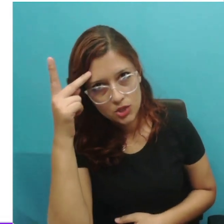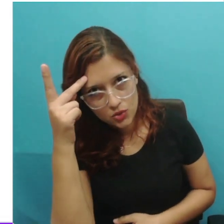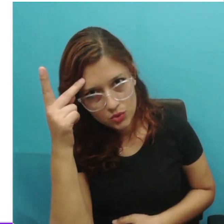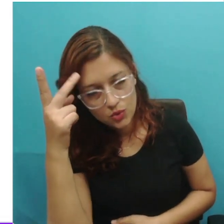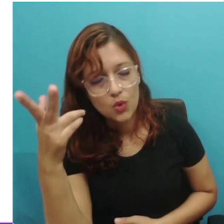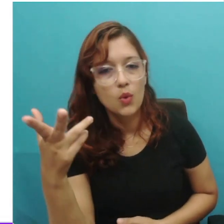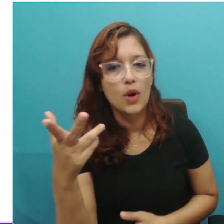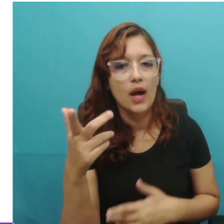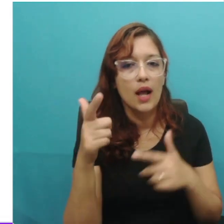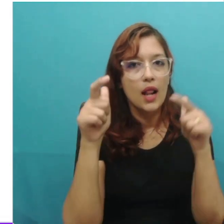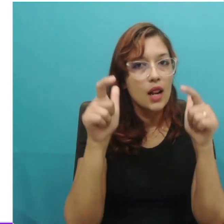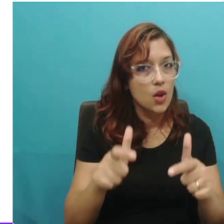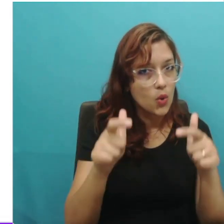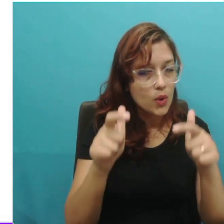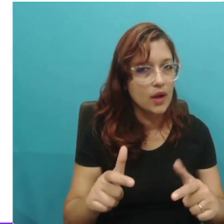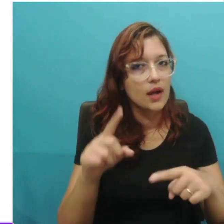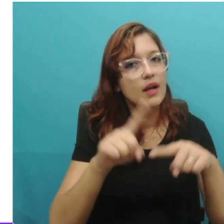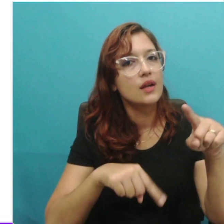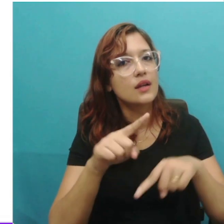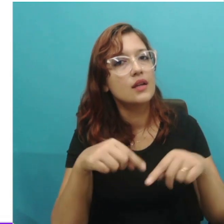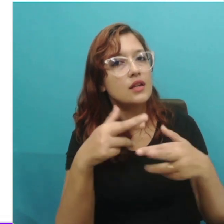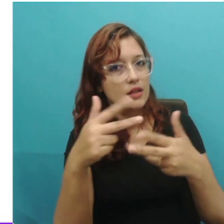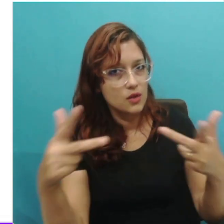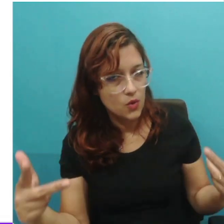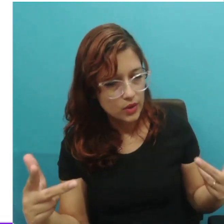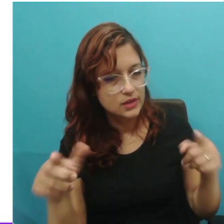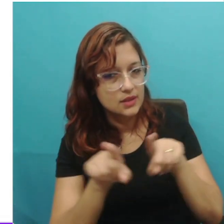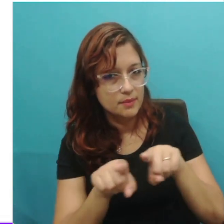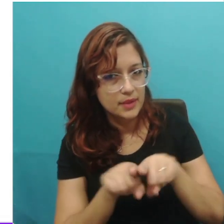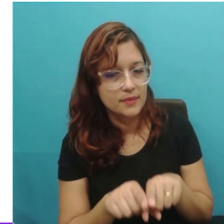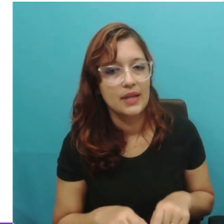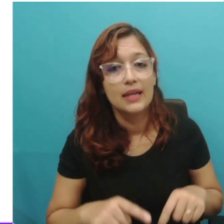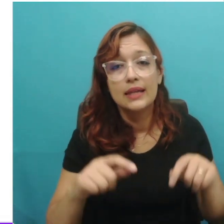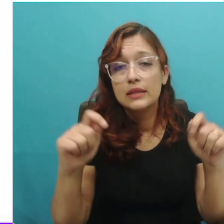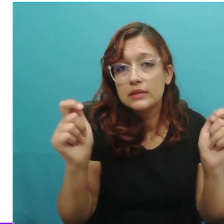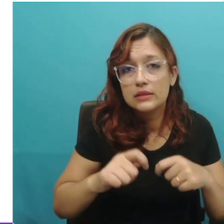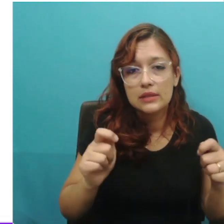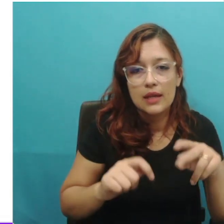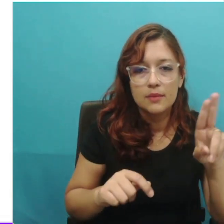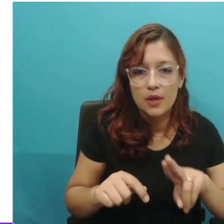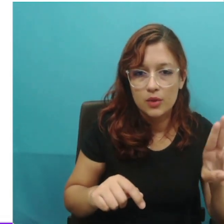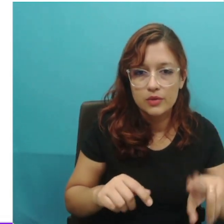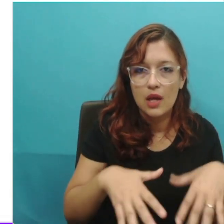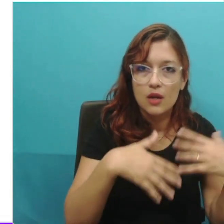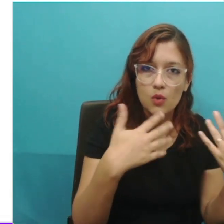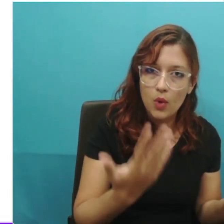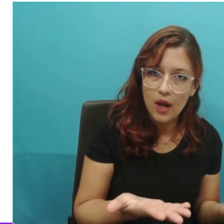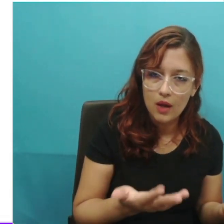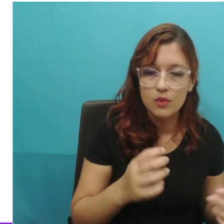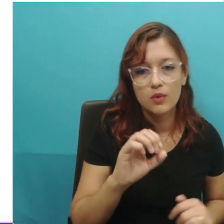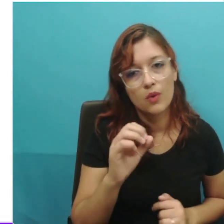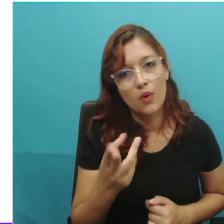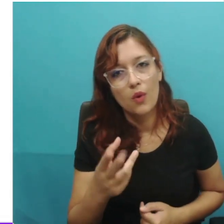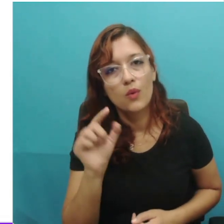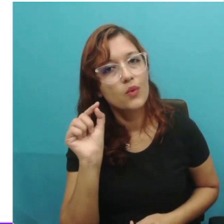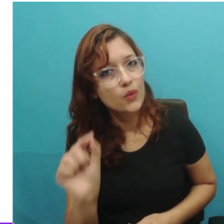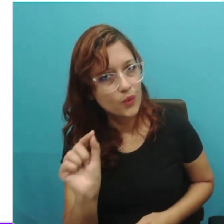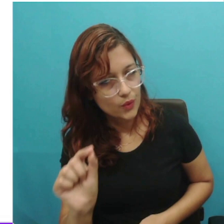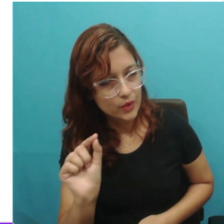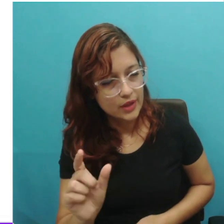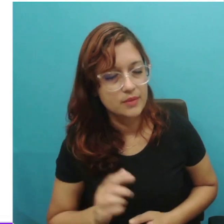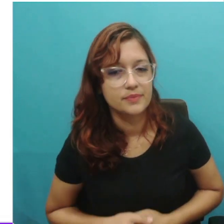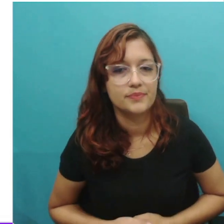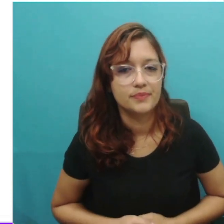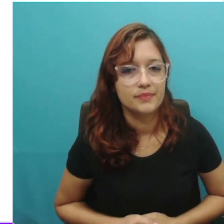Qual pode se referir a pessoas, lugares e coisas também. E você pode